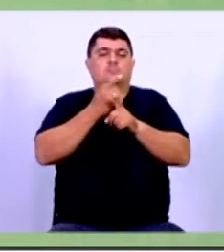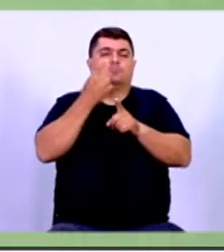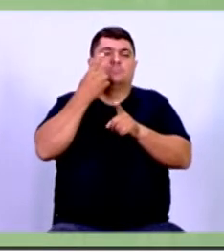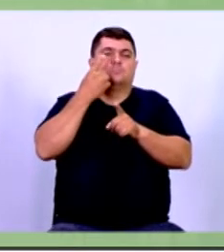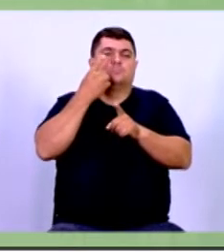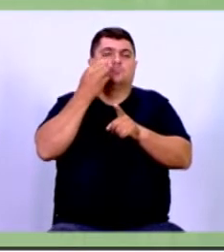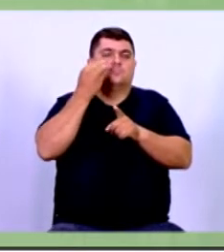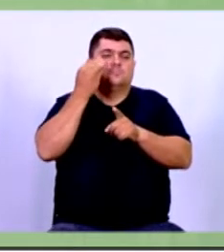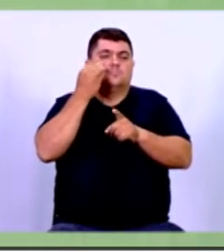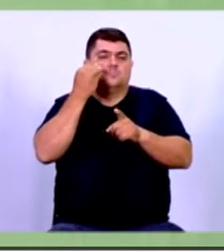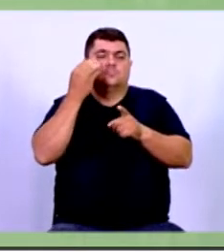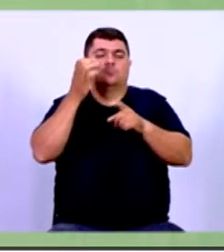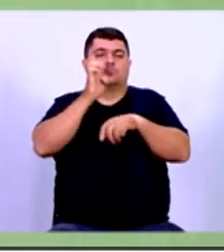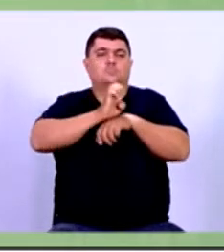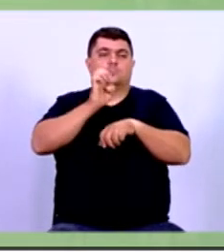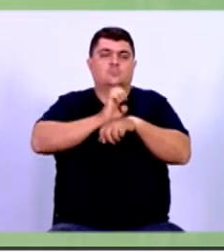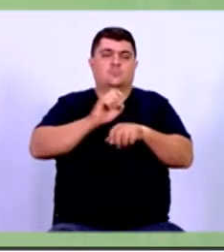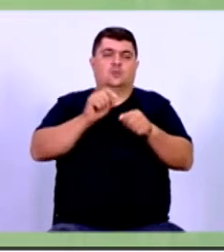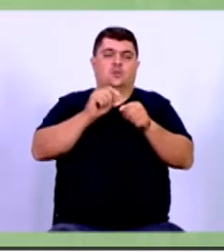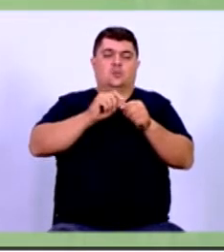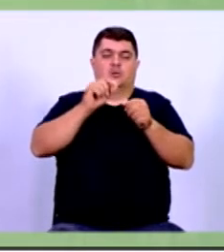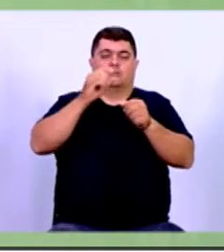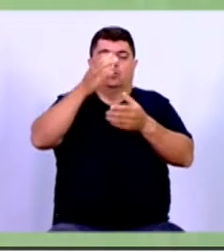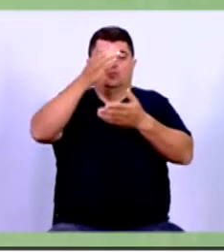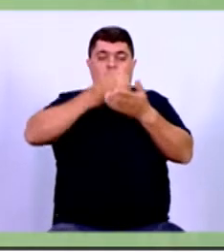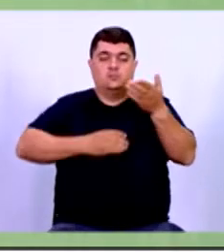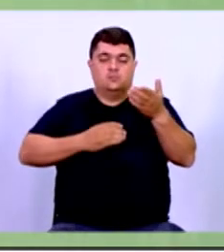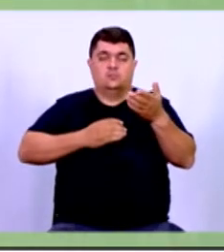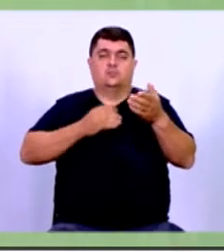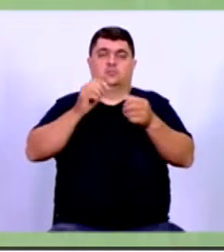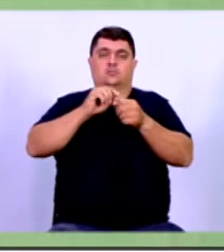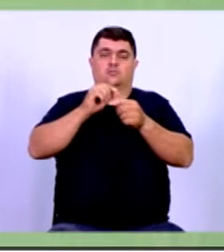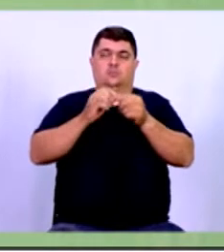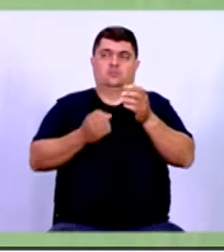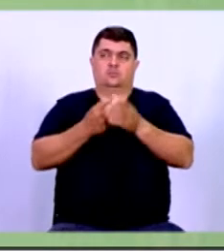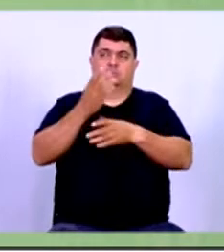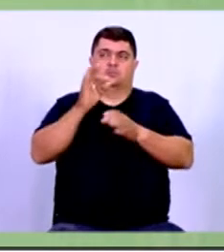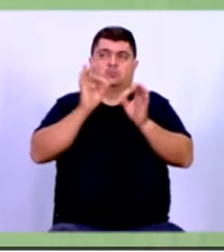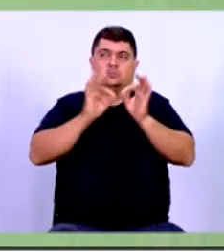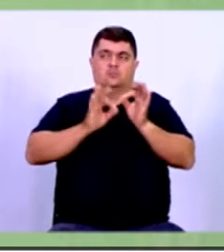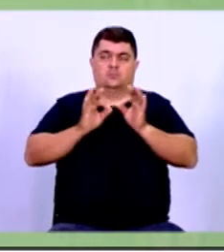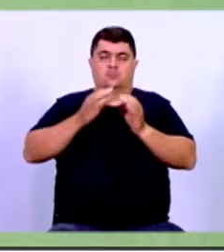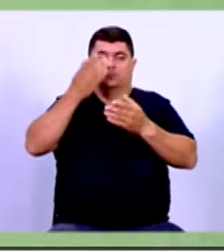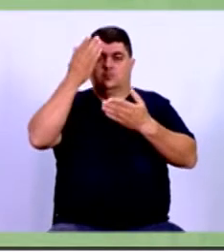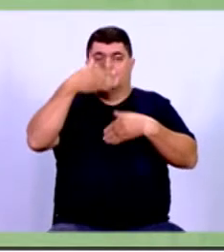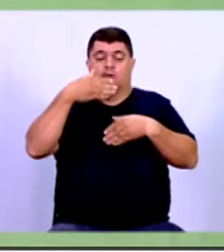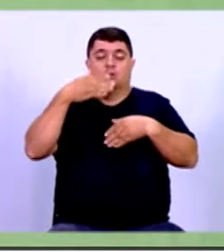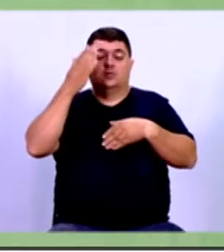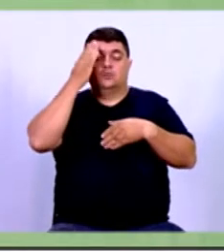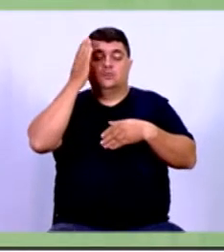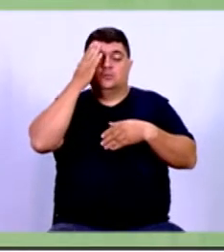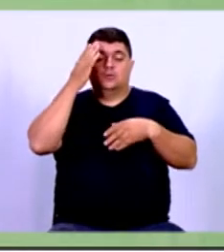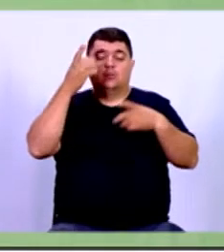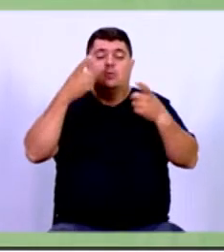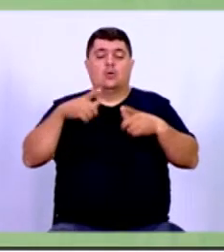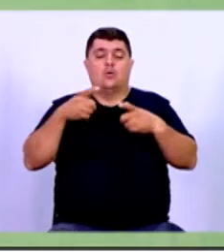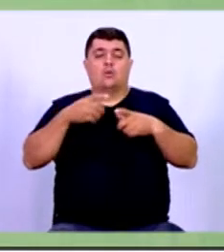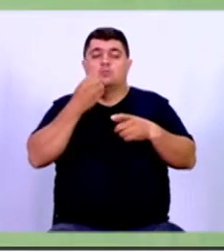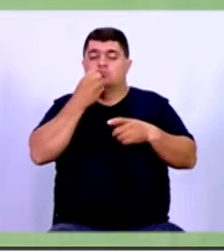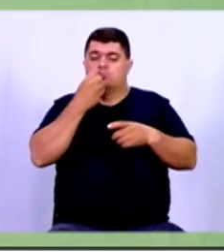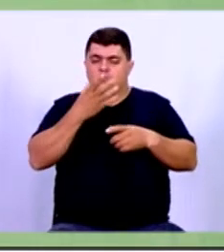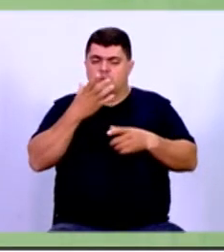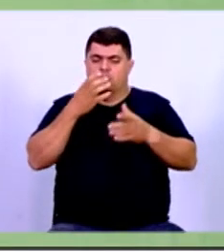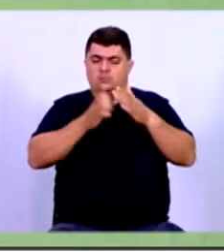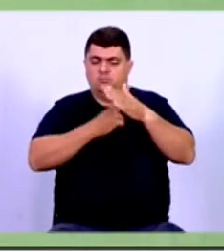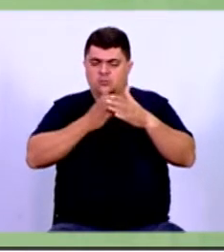estágio, celebrar o termo de compromisso, assinar esse termo de compromisso, né? Avaliar as instalações da parte concedente, ou seja, da